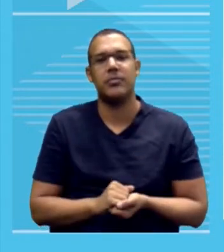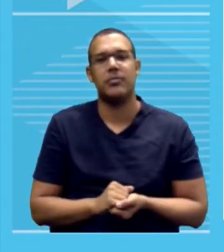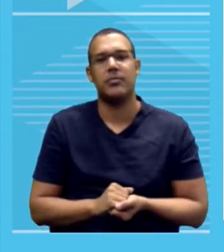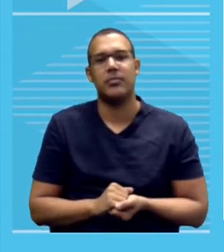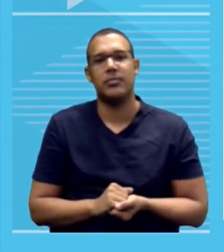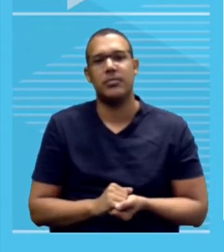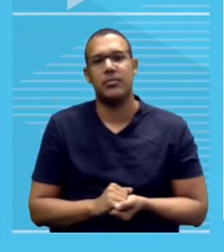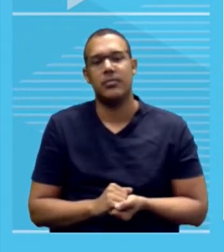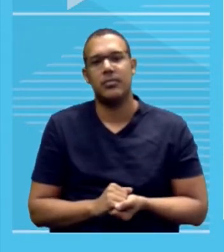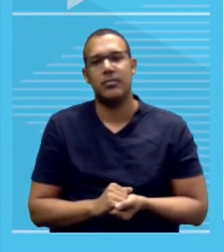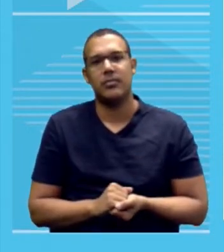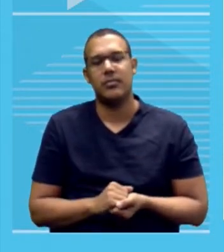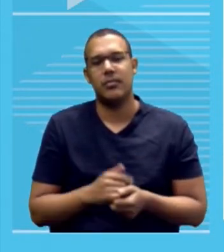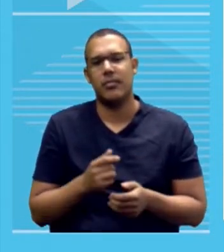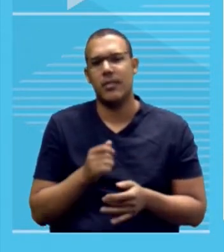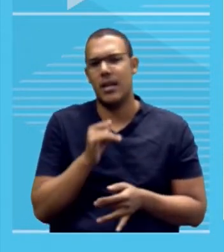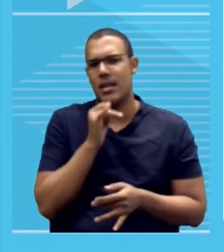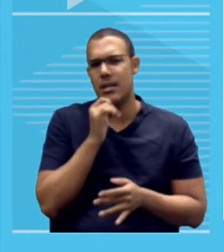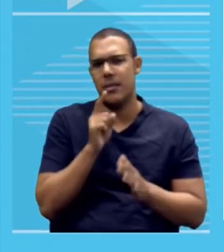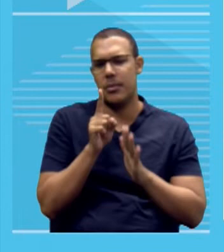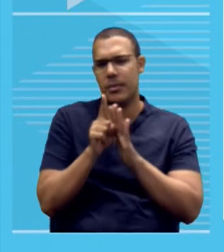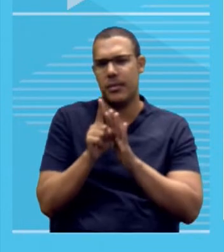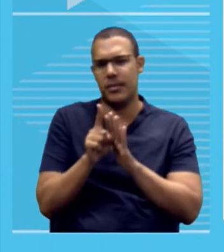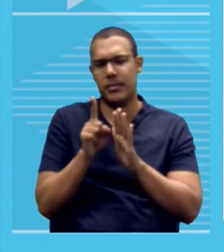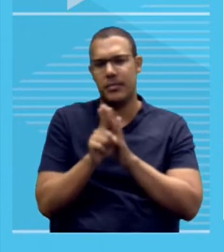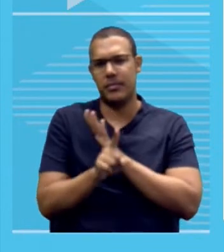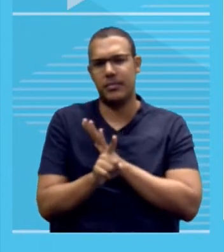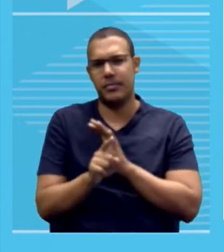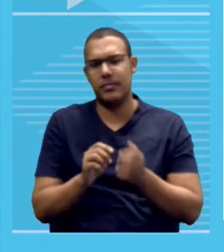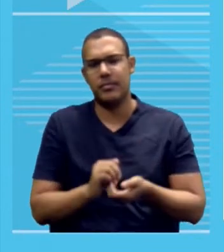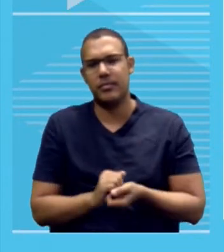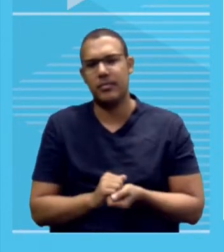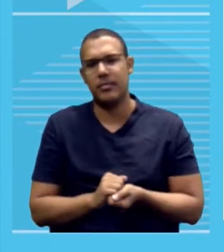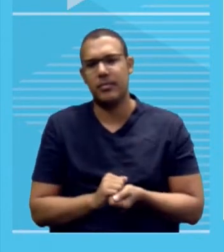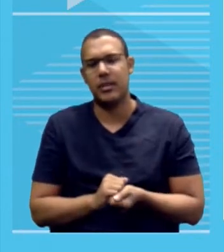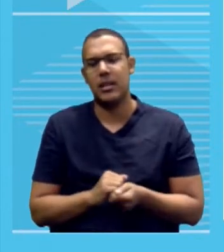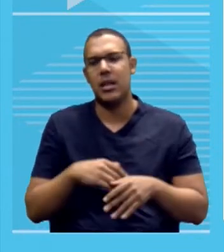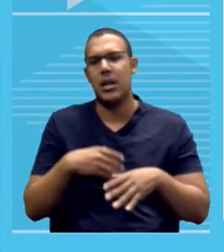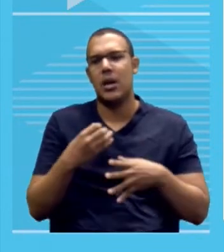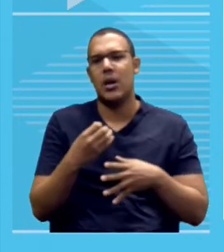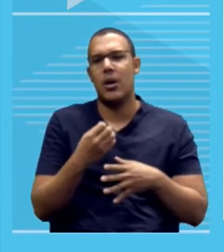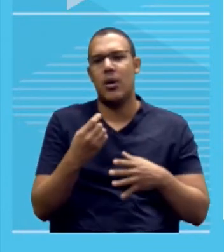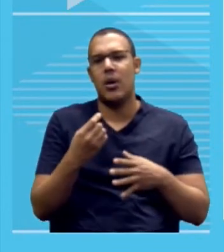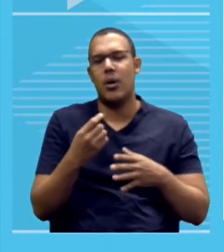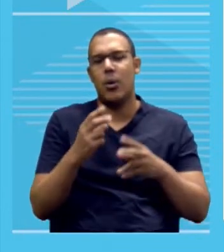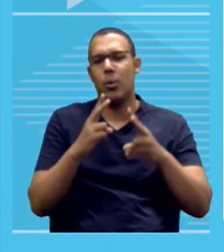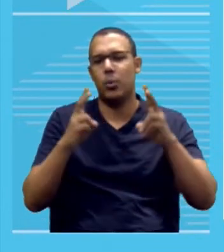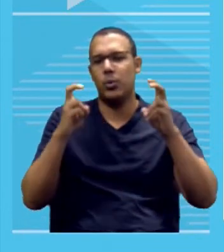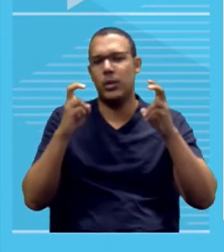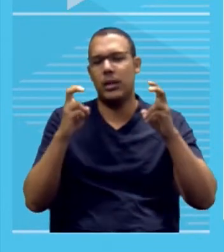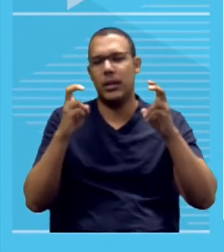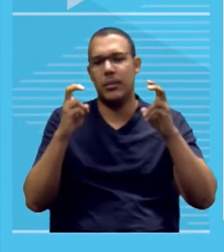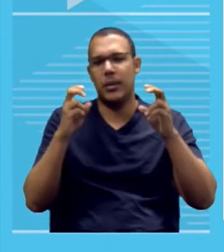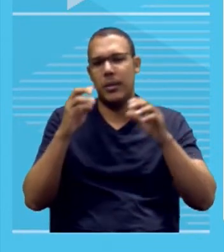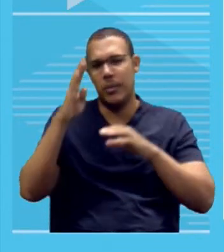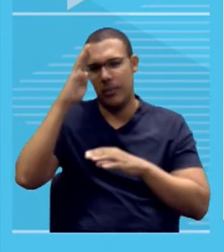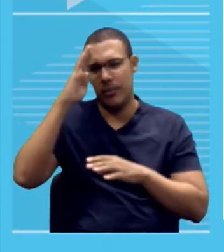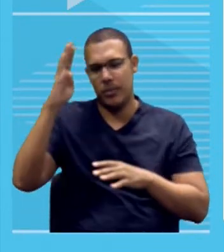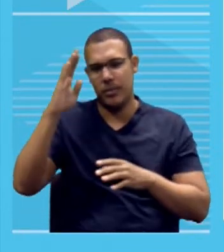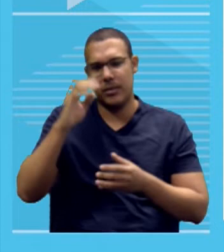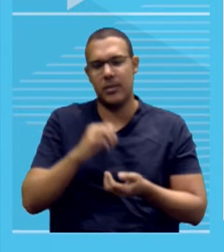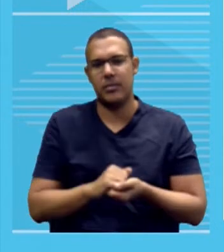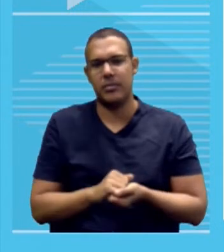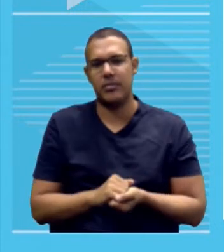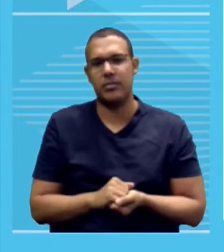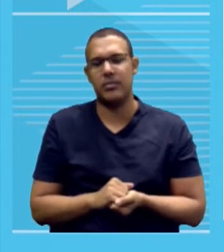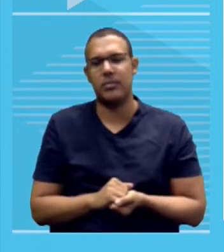você encontrar uma pergunta assim para você fizer a pergunta para vocês assim qual é o tema central qual é o